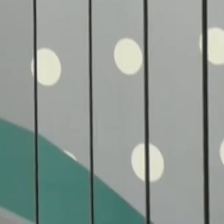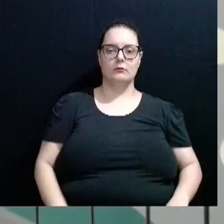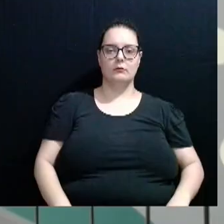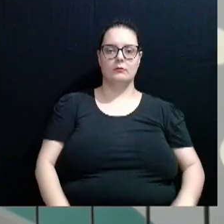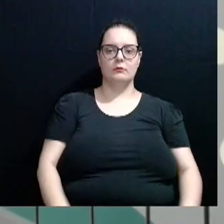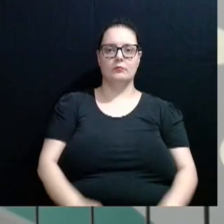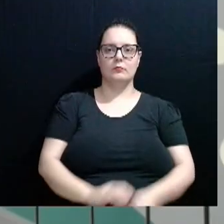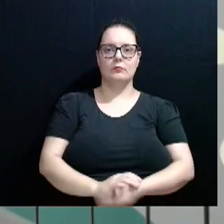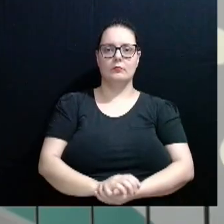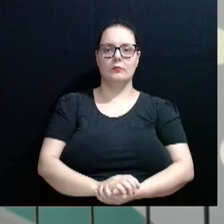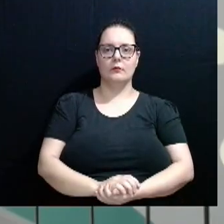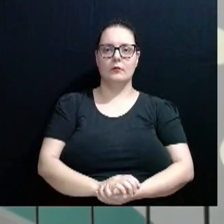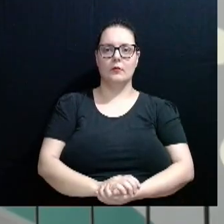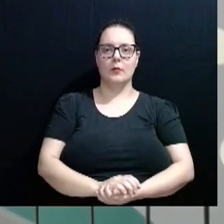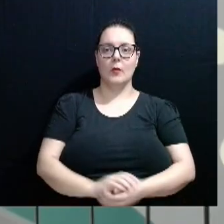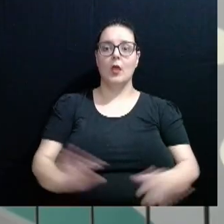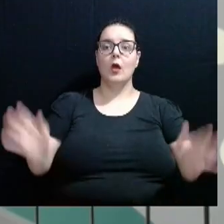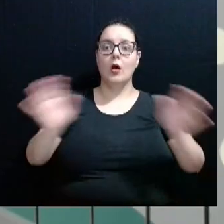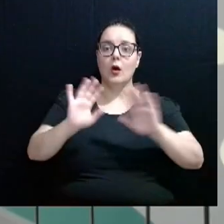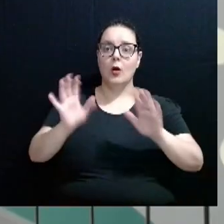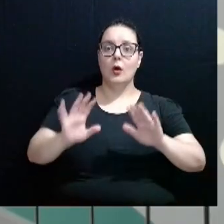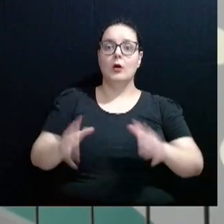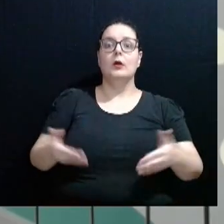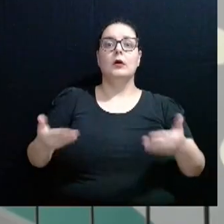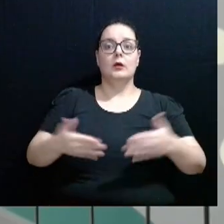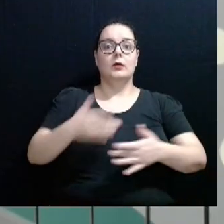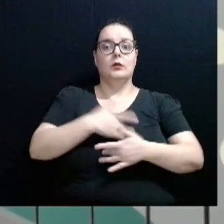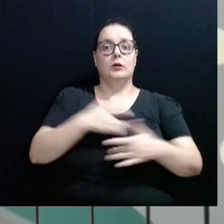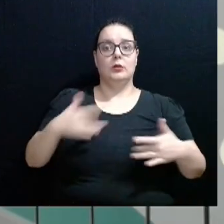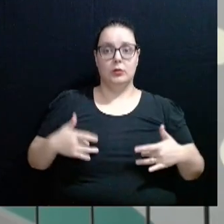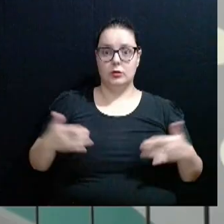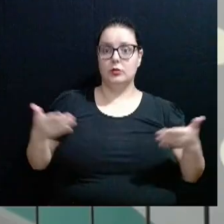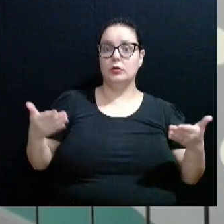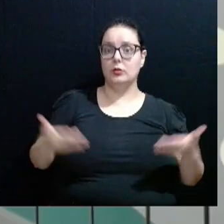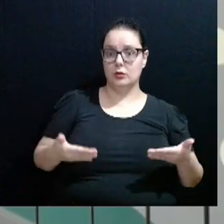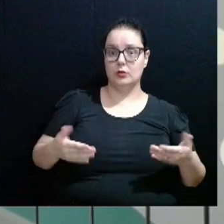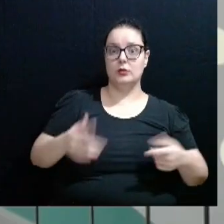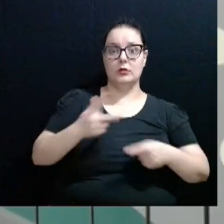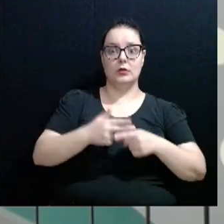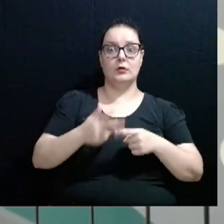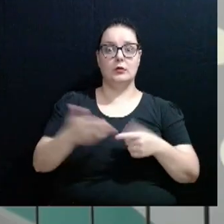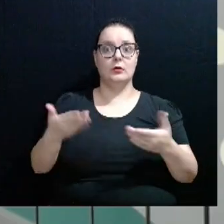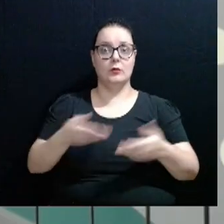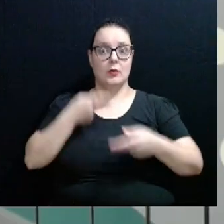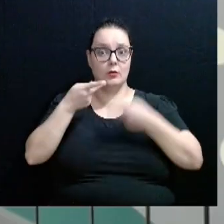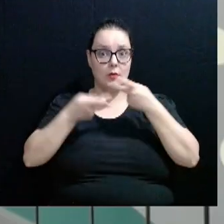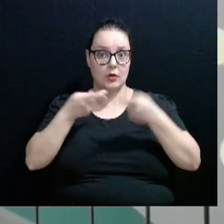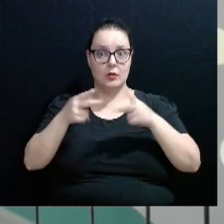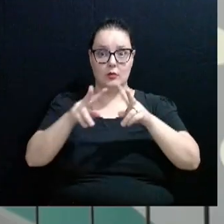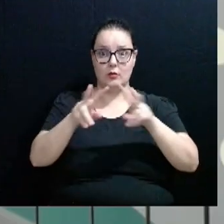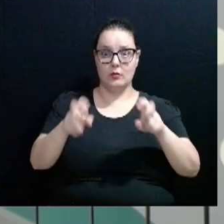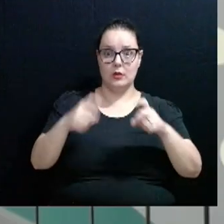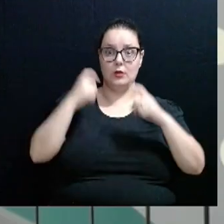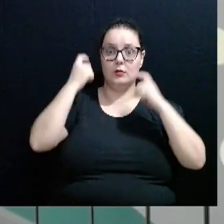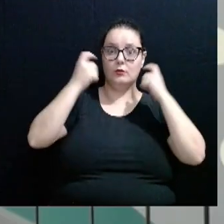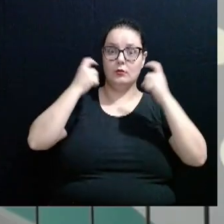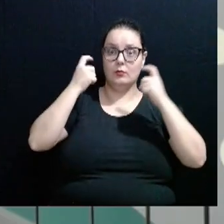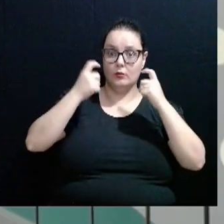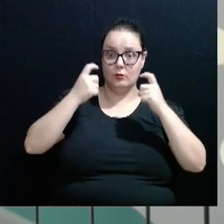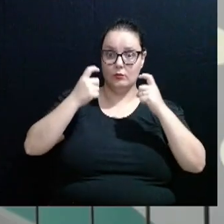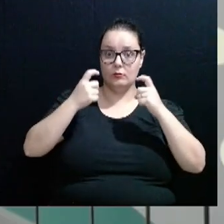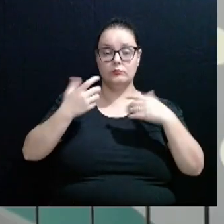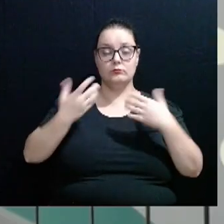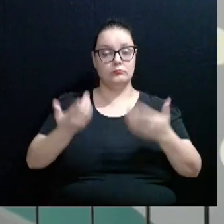Olá, está no ar mais um Saúde Agora. Na edição de hoje vamos falar de um tema preocupante que se tornou um problema de